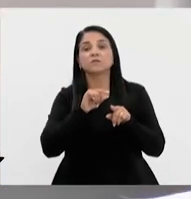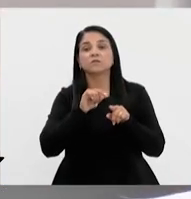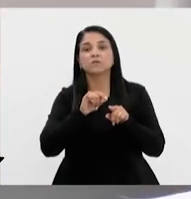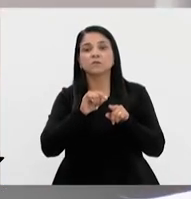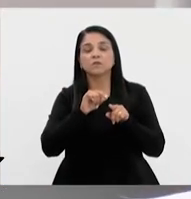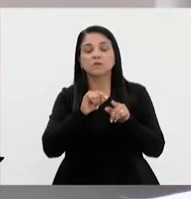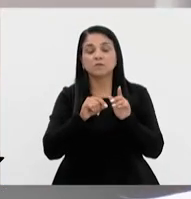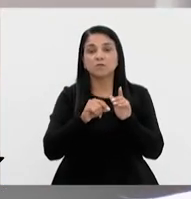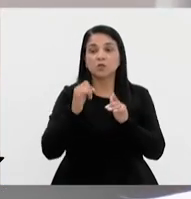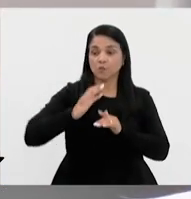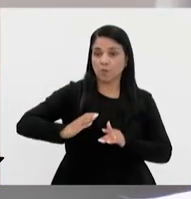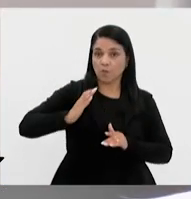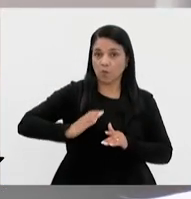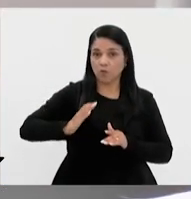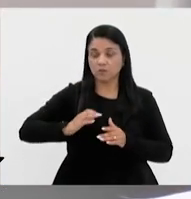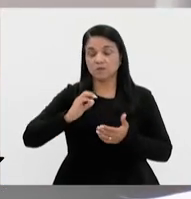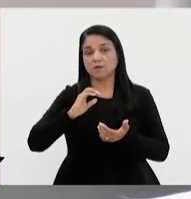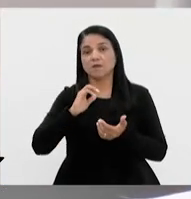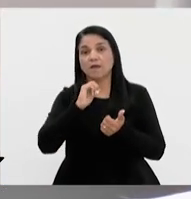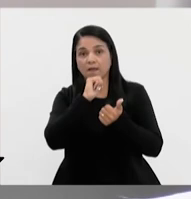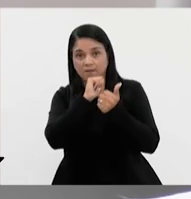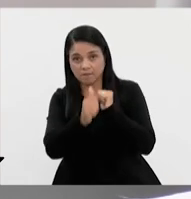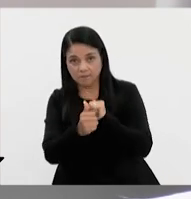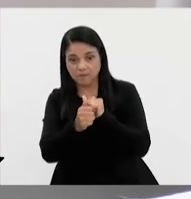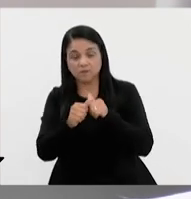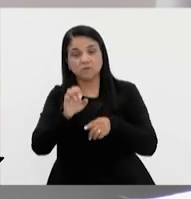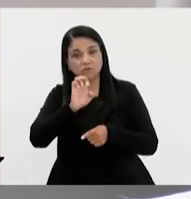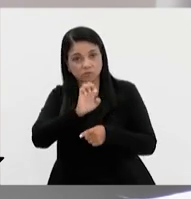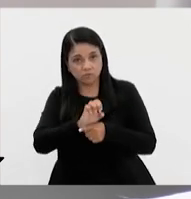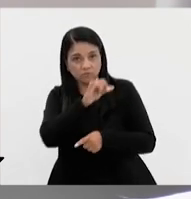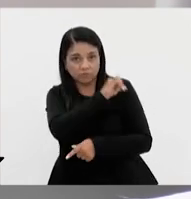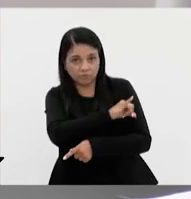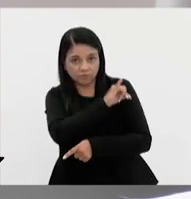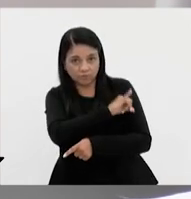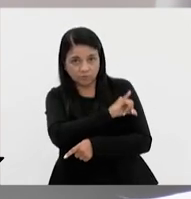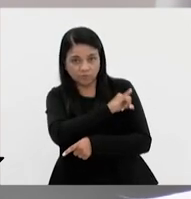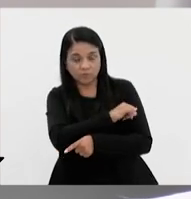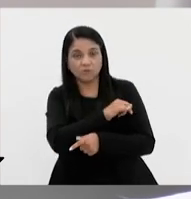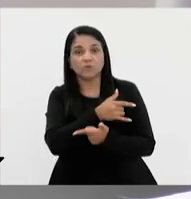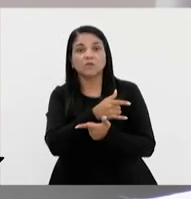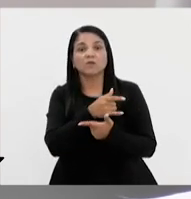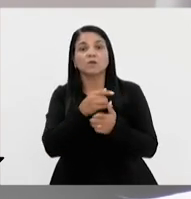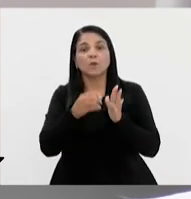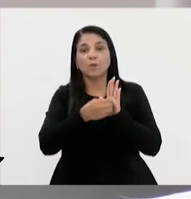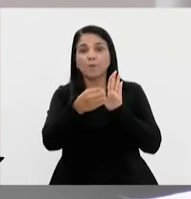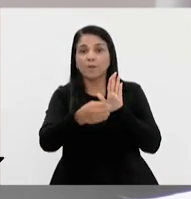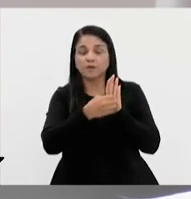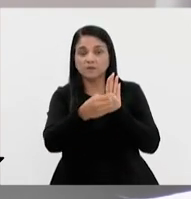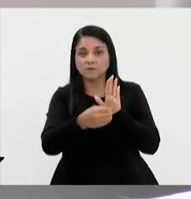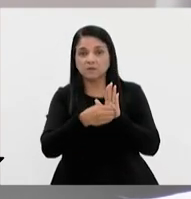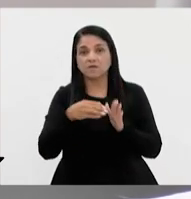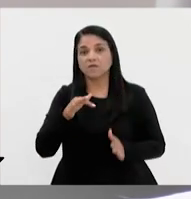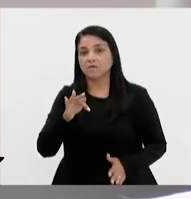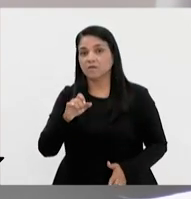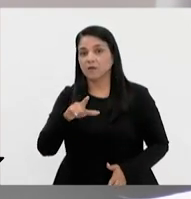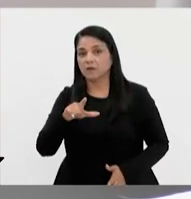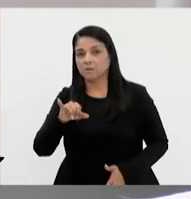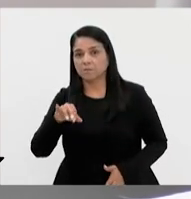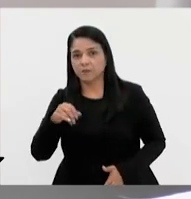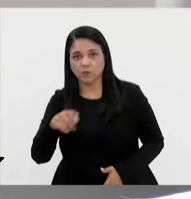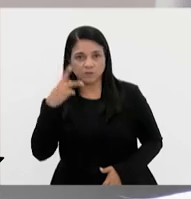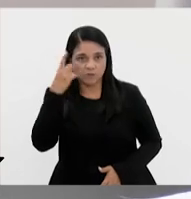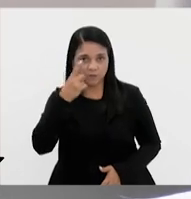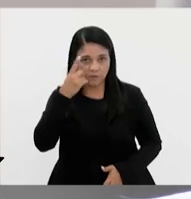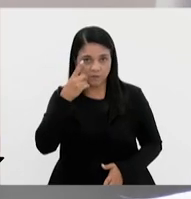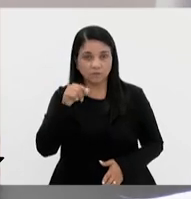programa Bolsa Atleta no âmbito do Estado do Rio de Janeiro e dá outras providências. O parecer do deputado Filipinho Raves, que não está presente,